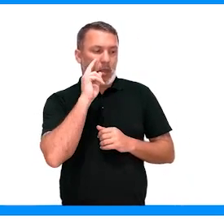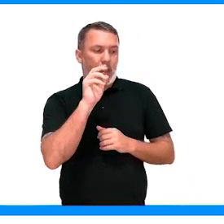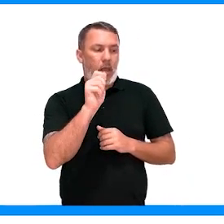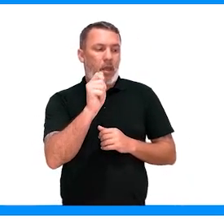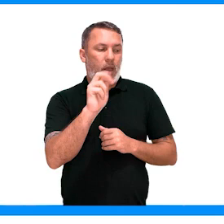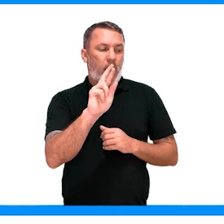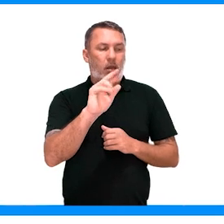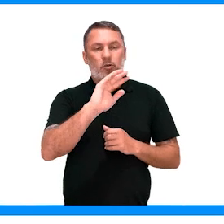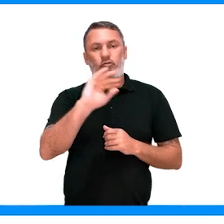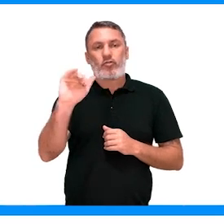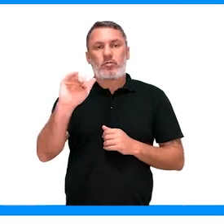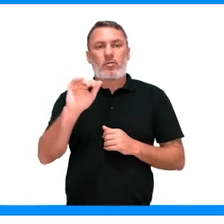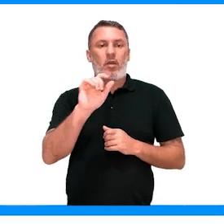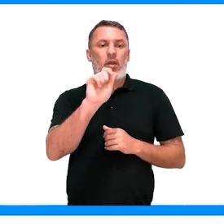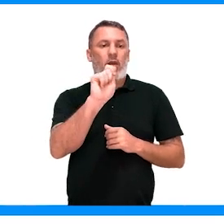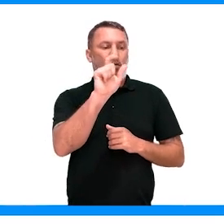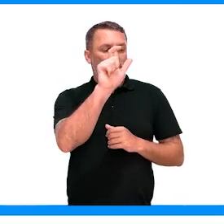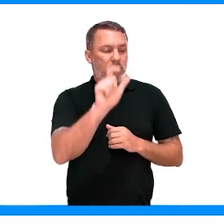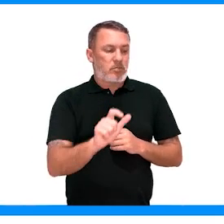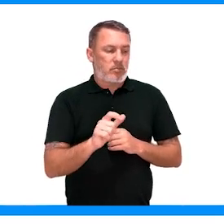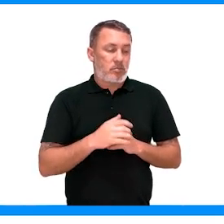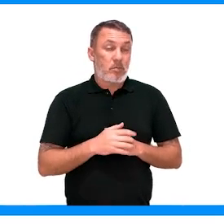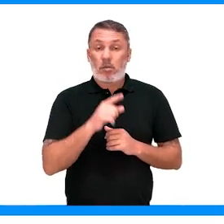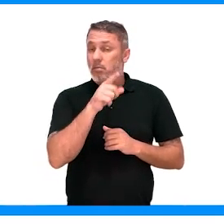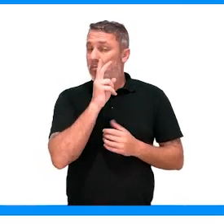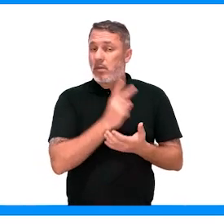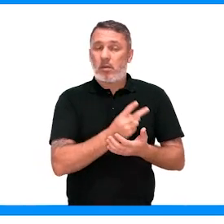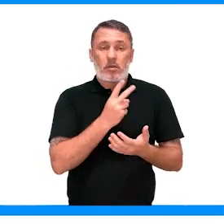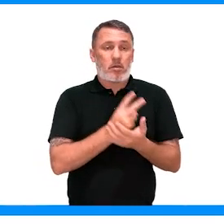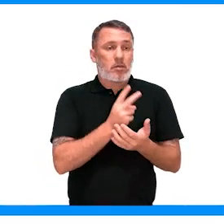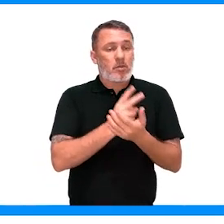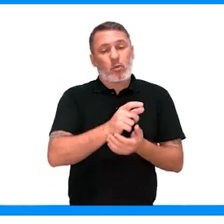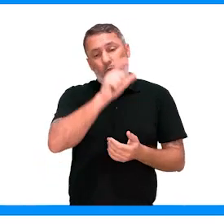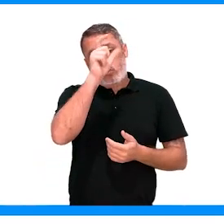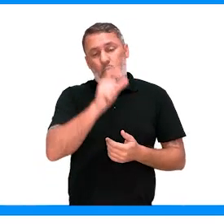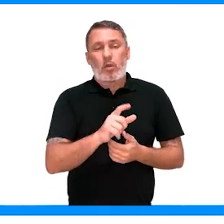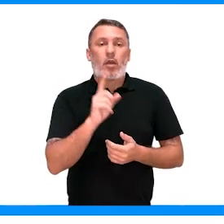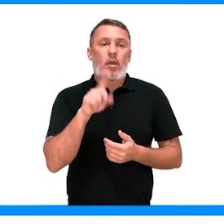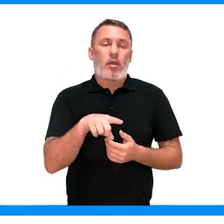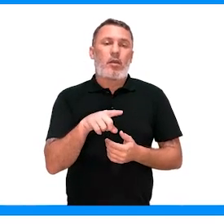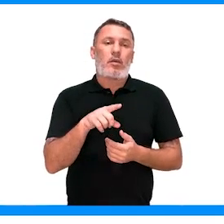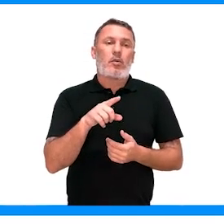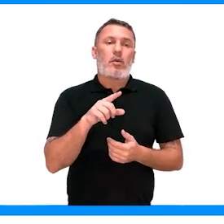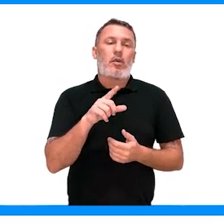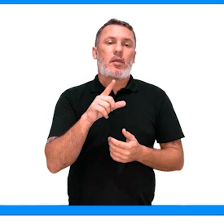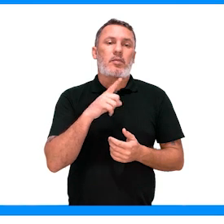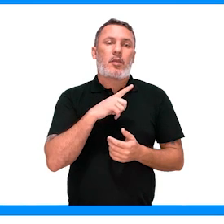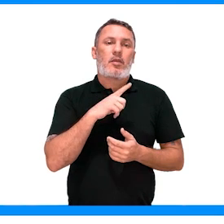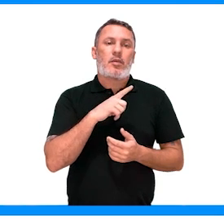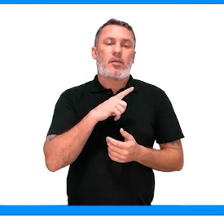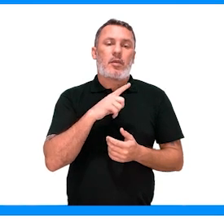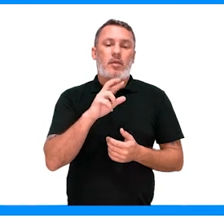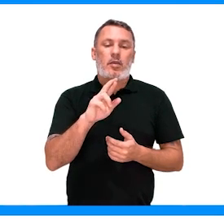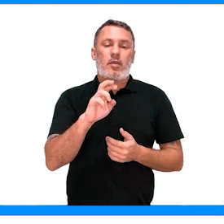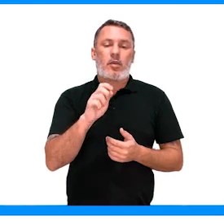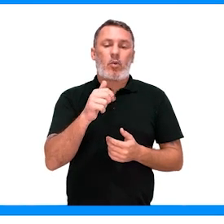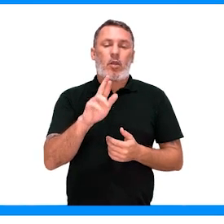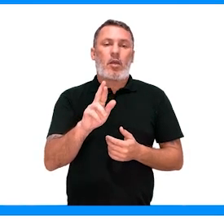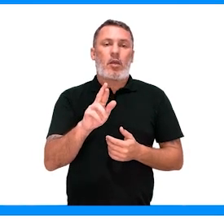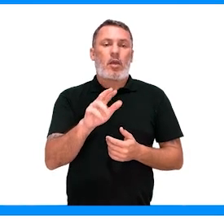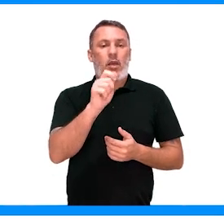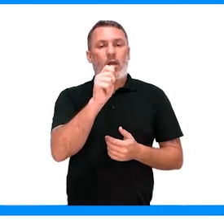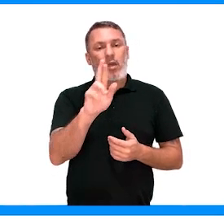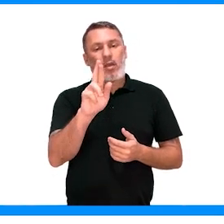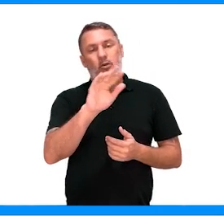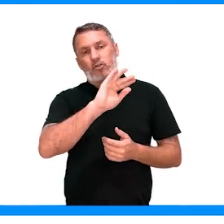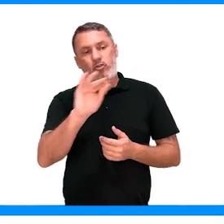vosotros habláis, ellos hablan. Vai ser essa terminação aí para todos os verbinhos que são regulares. Eu vou tirar o AR